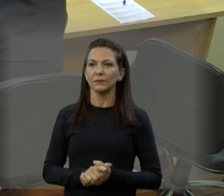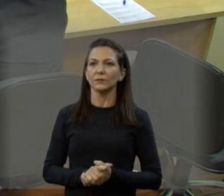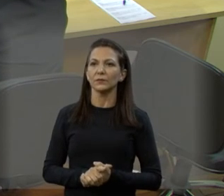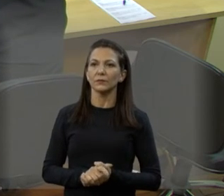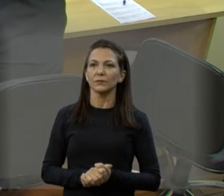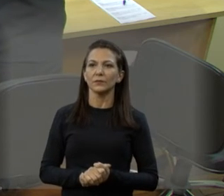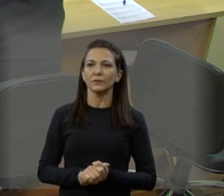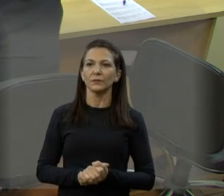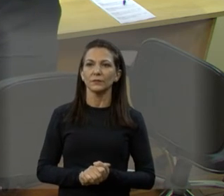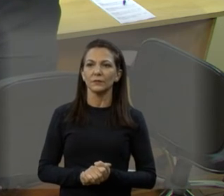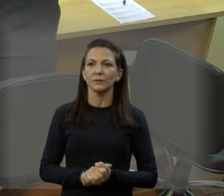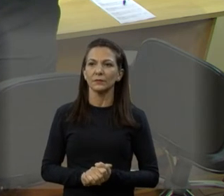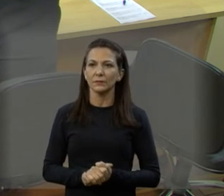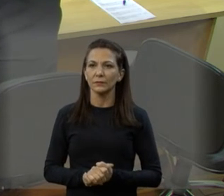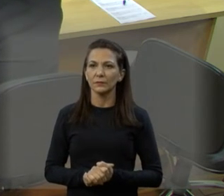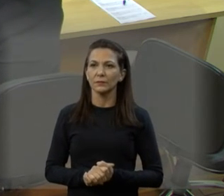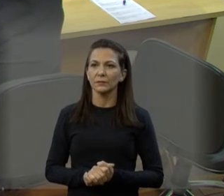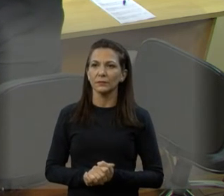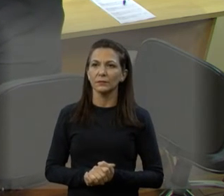Oi oi